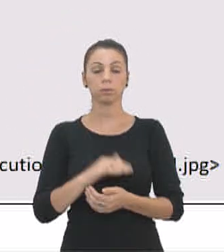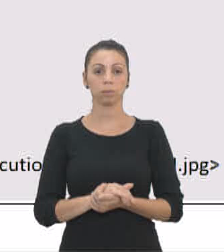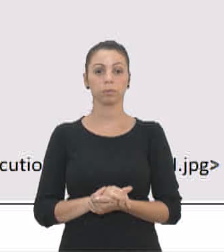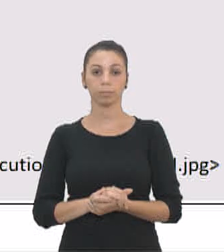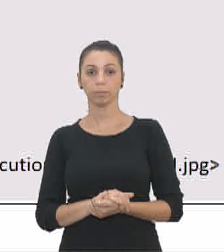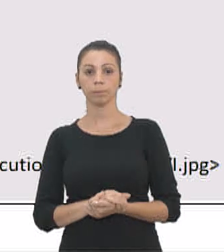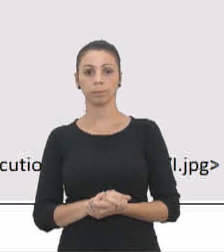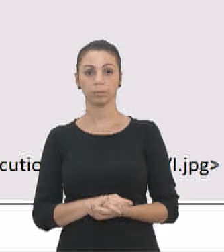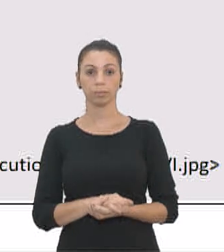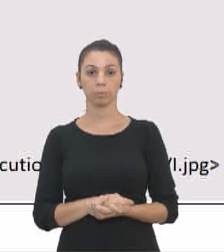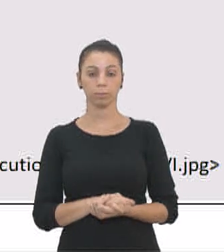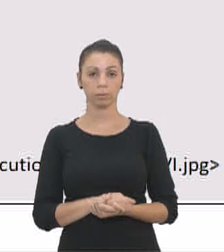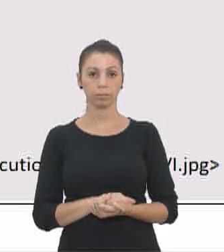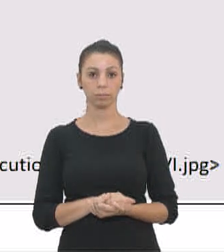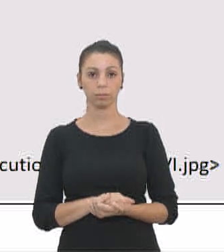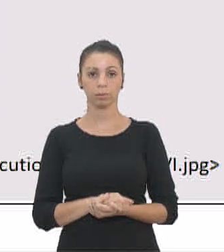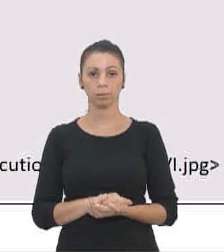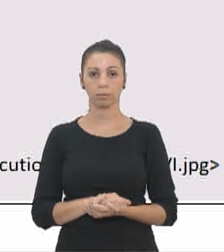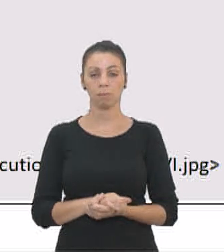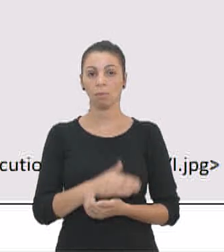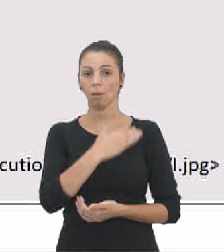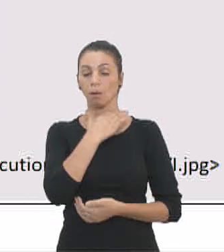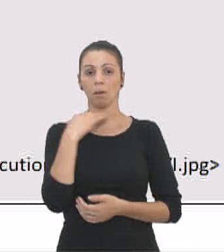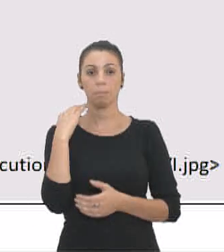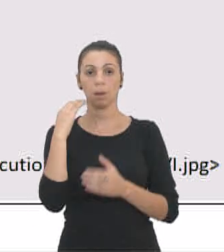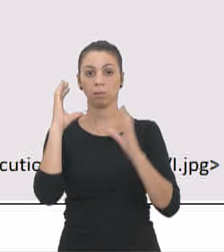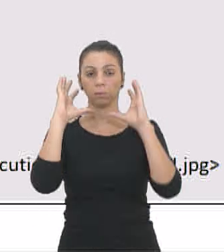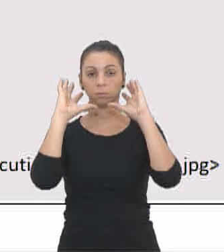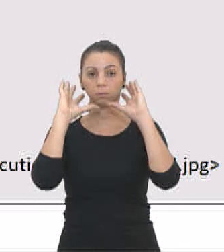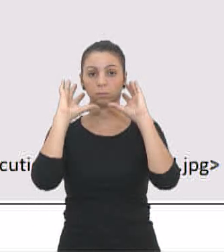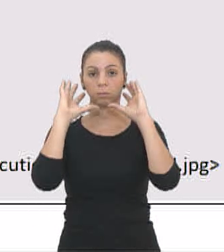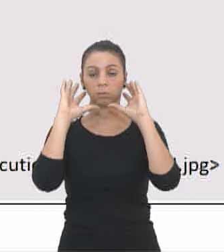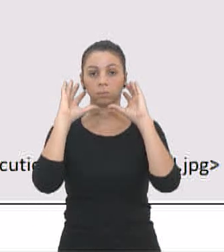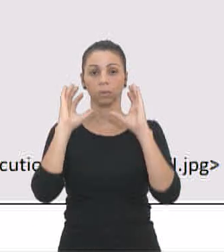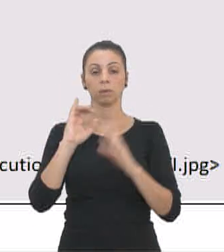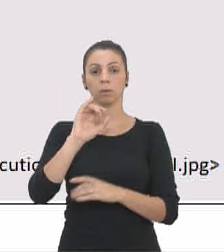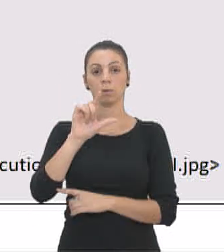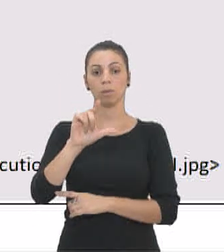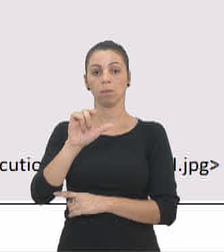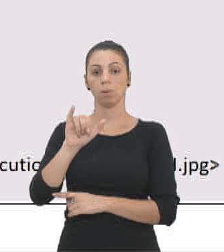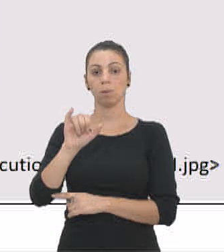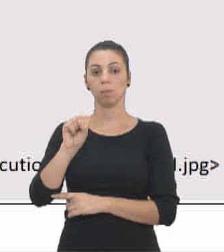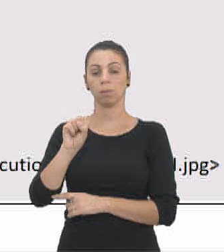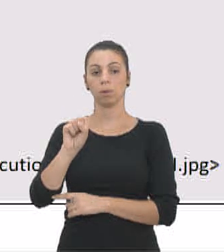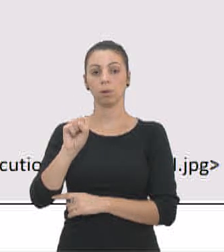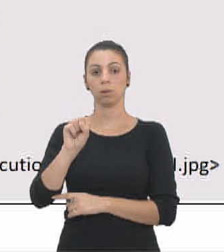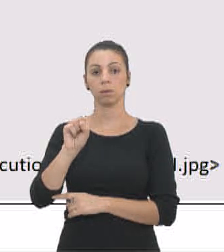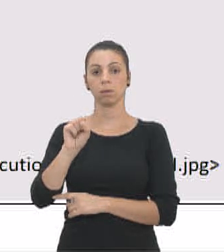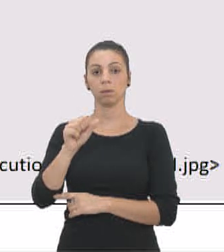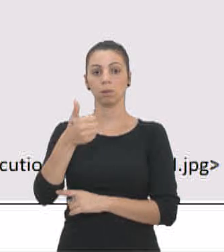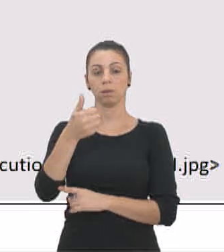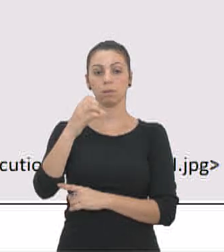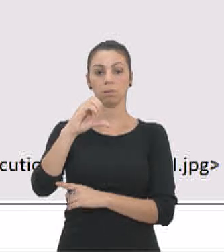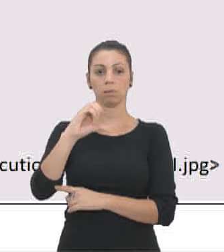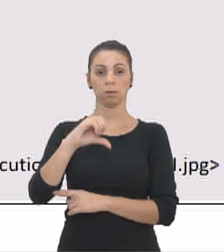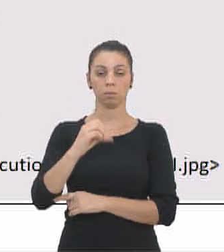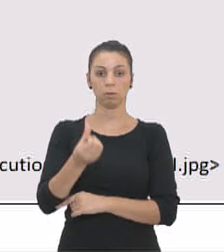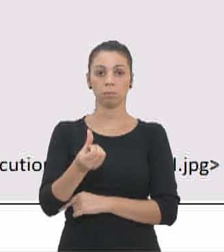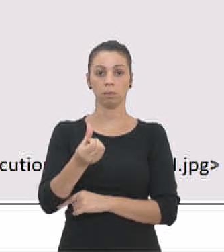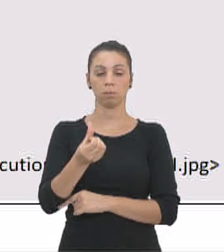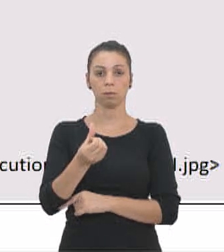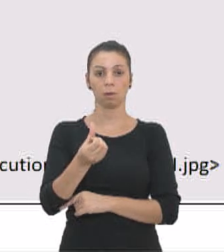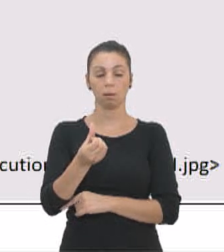executado, a cabeça de Luís XVI, ela é mostrada para todos, para o delírio da